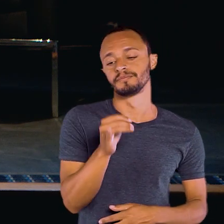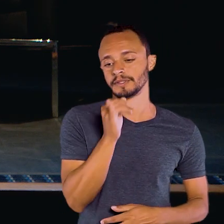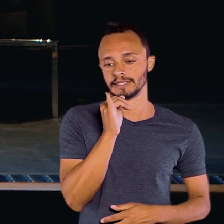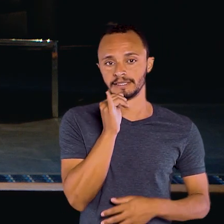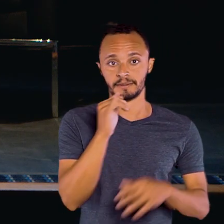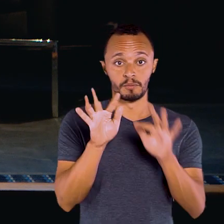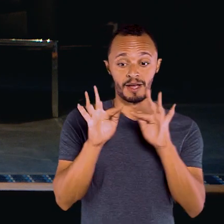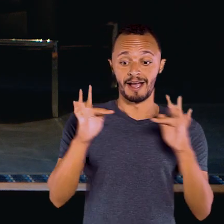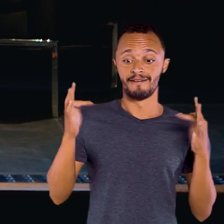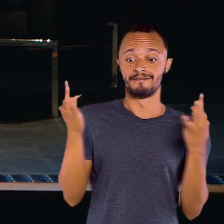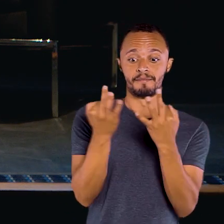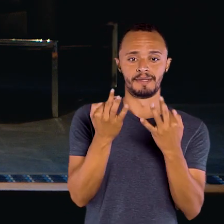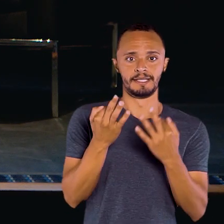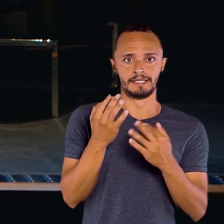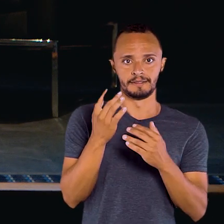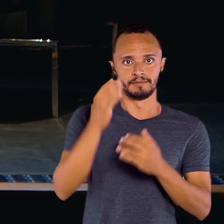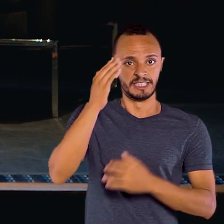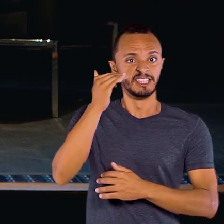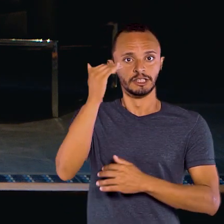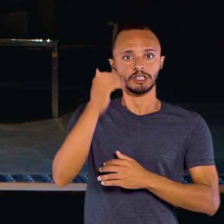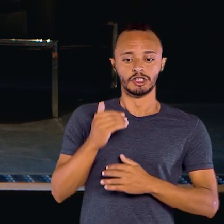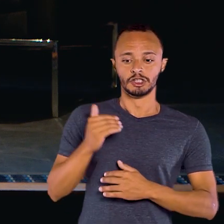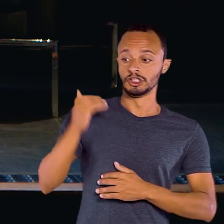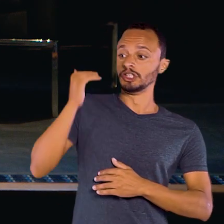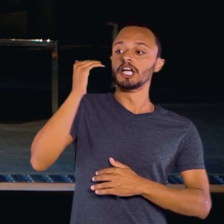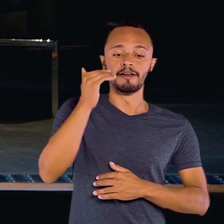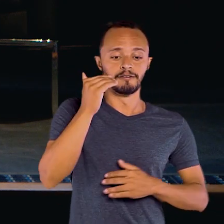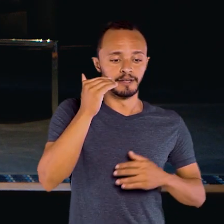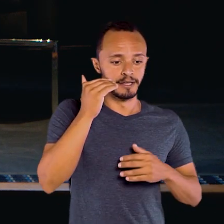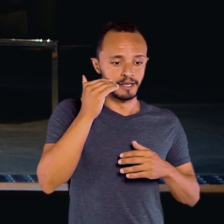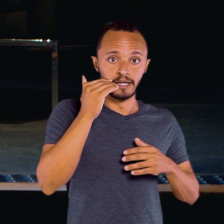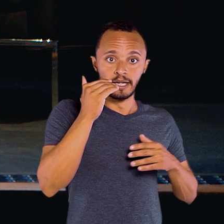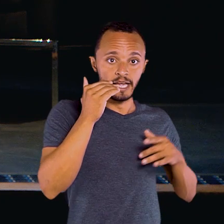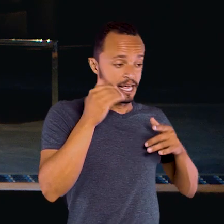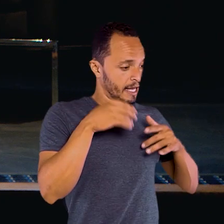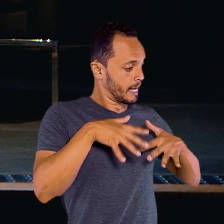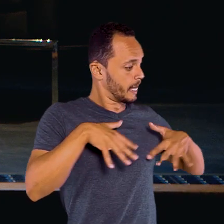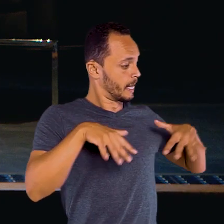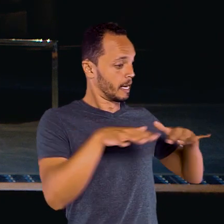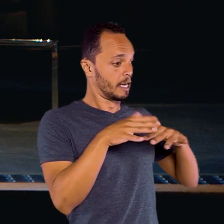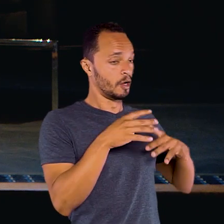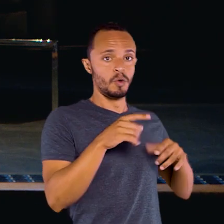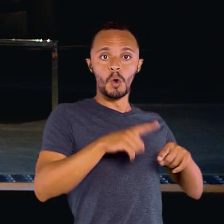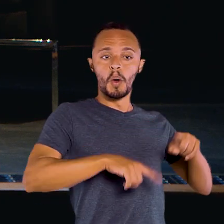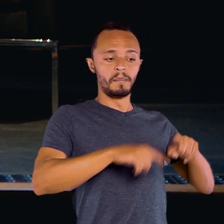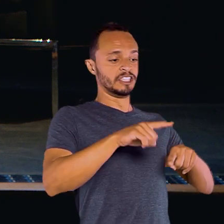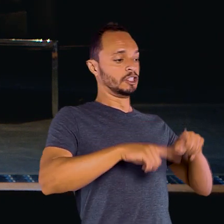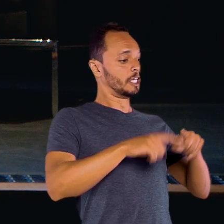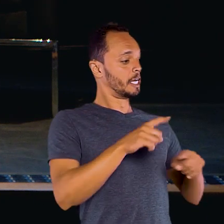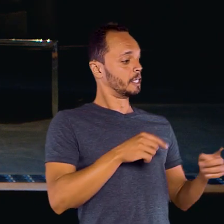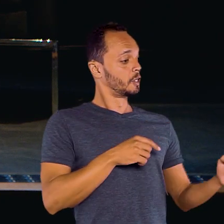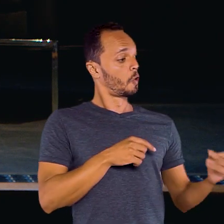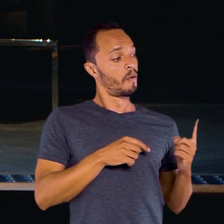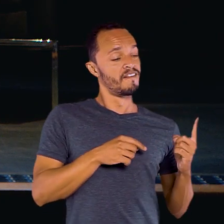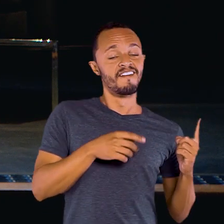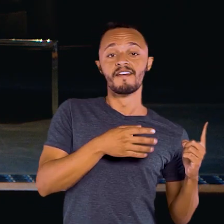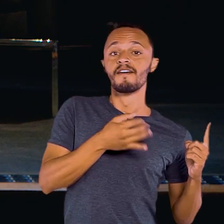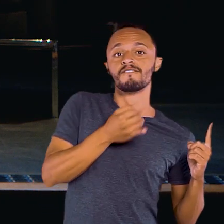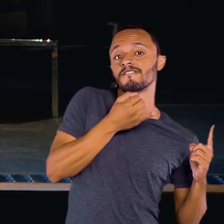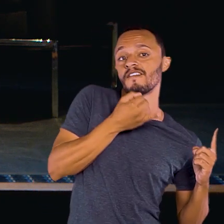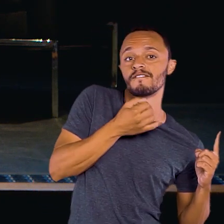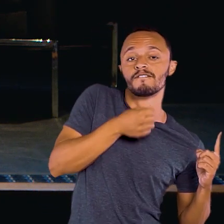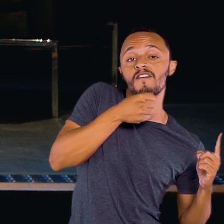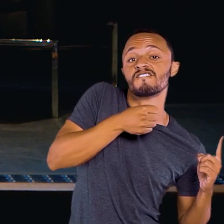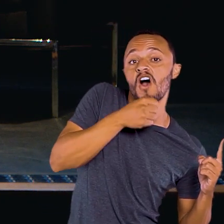da cobertura, ela vê nos objetos quase que uma extensão dela mesma, né? É o vasinho da avó, é o vaso chinês que vale não